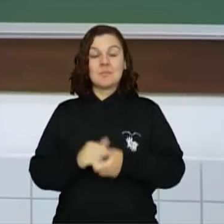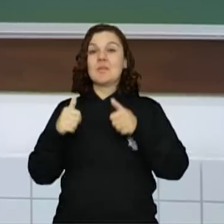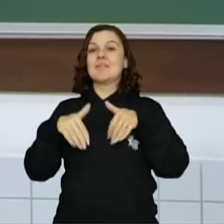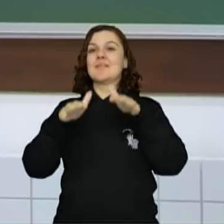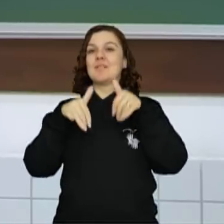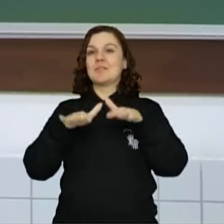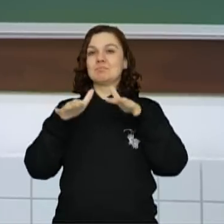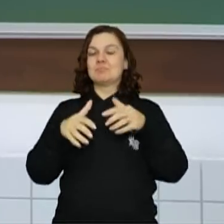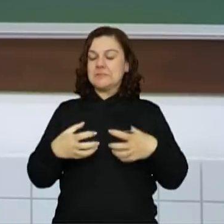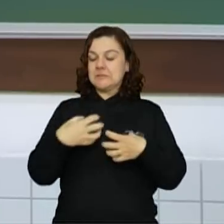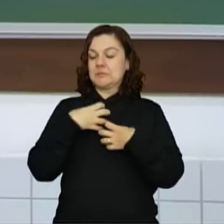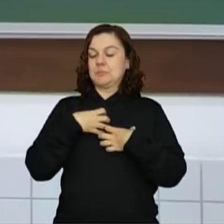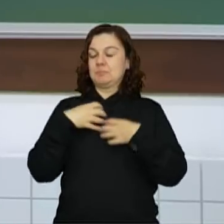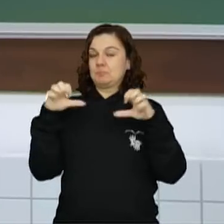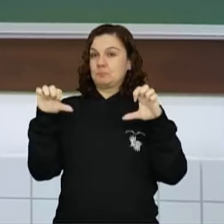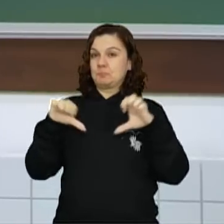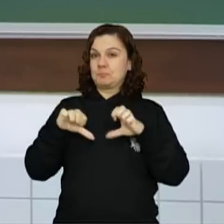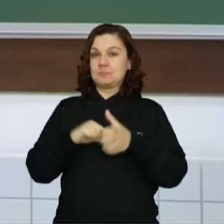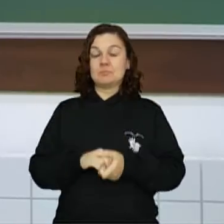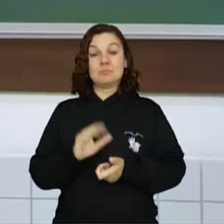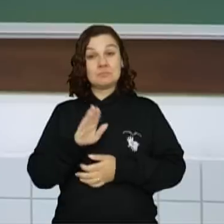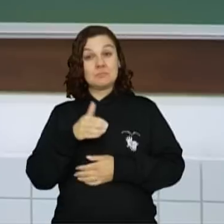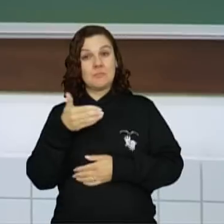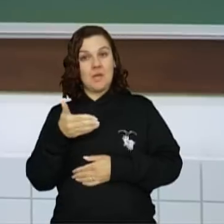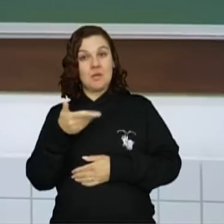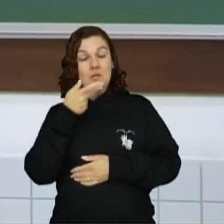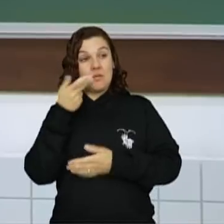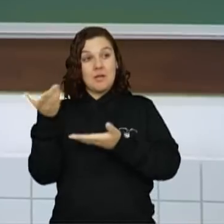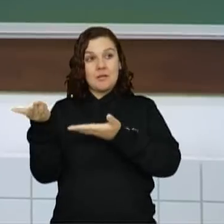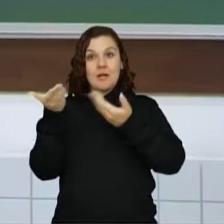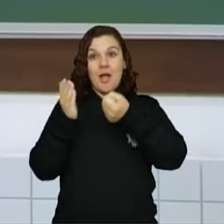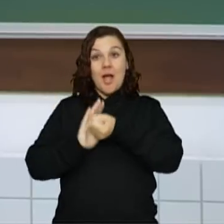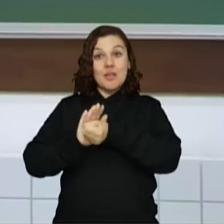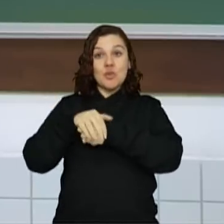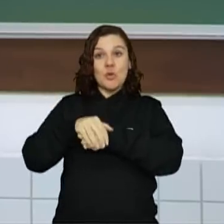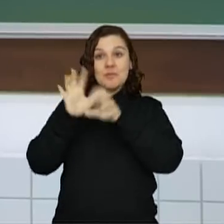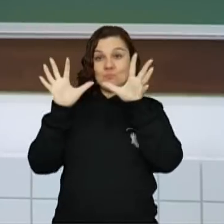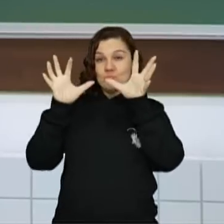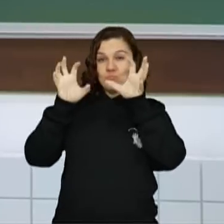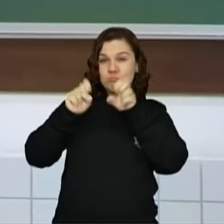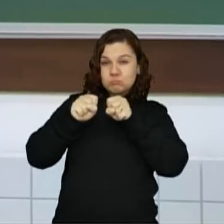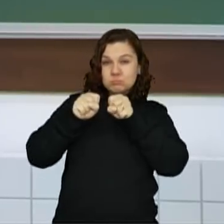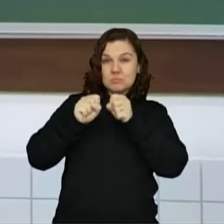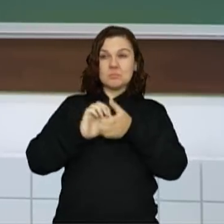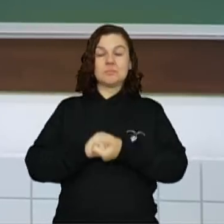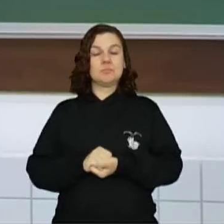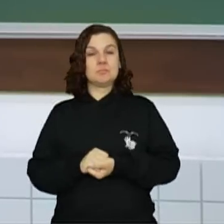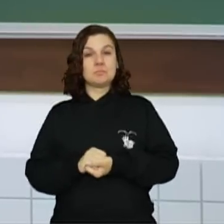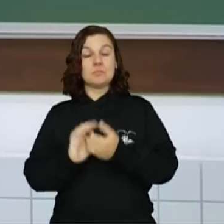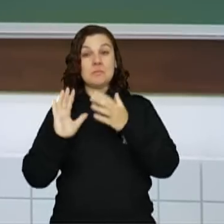levado por um sentimento ruim. Então, ela traz a noite como a escuridão.